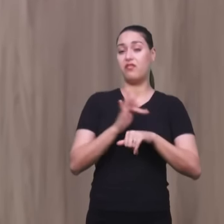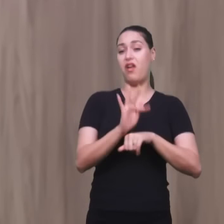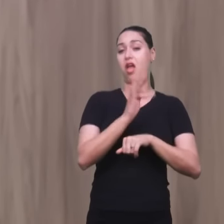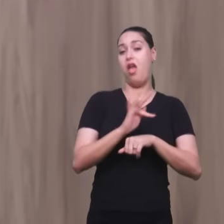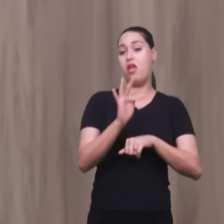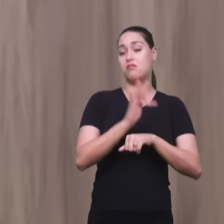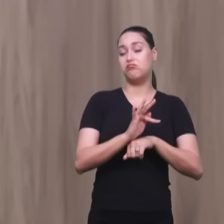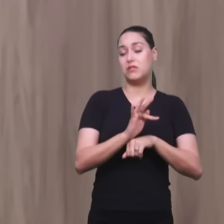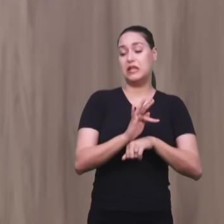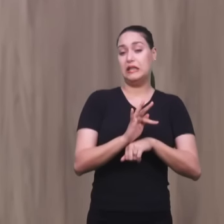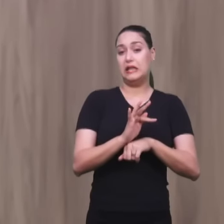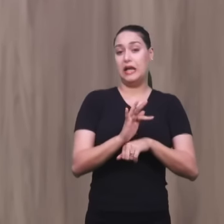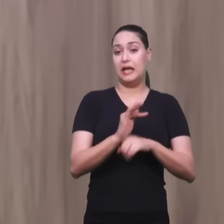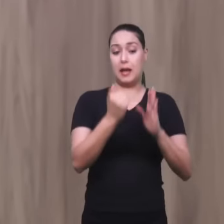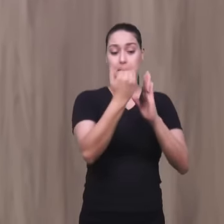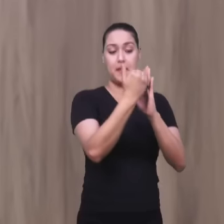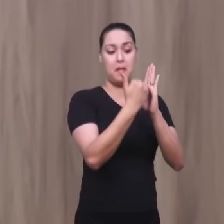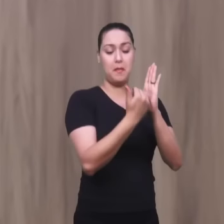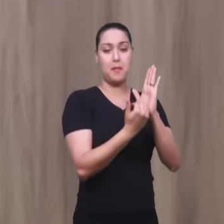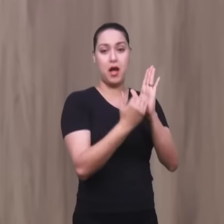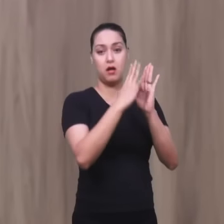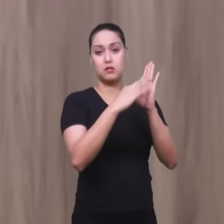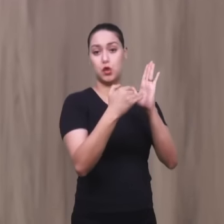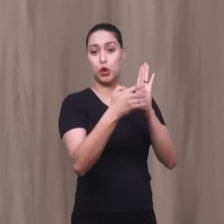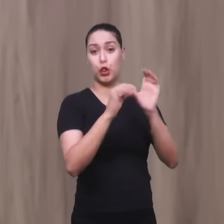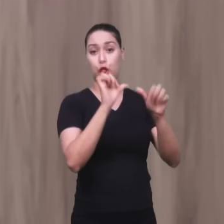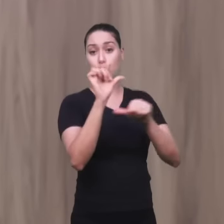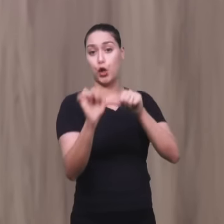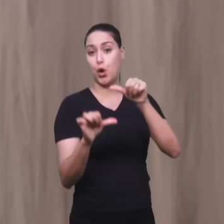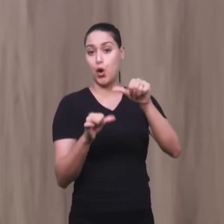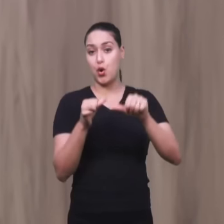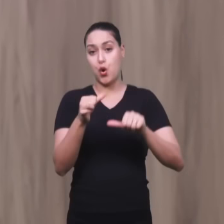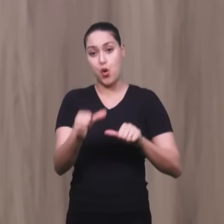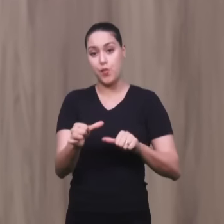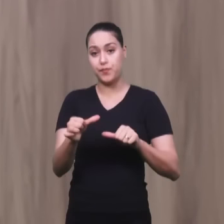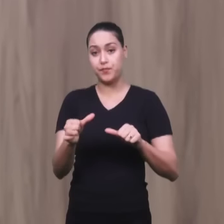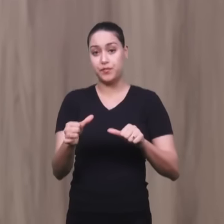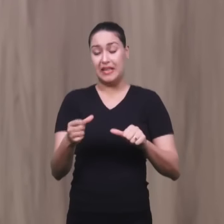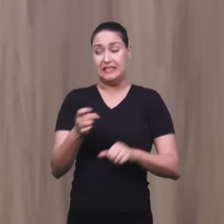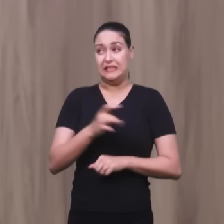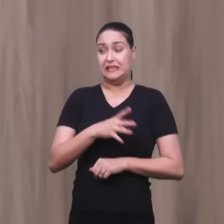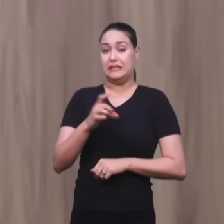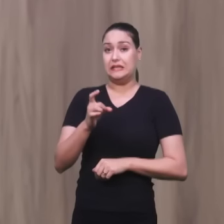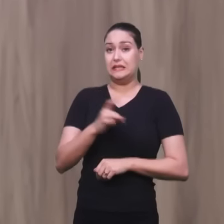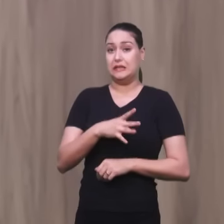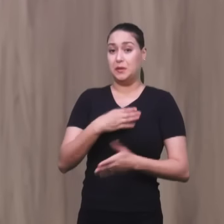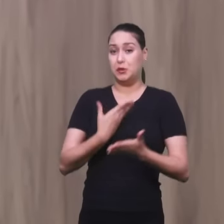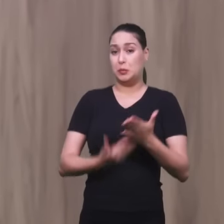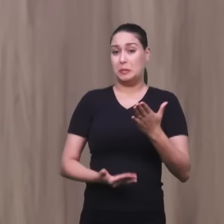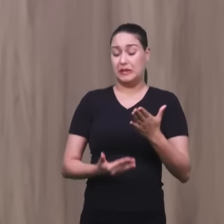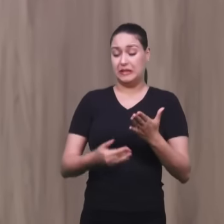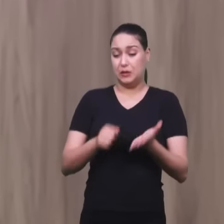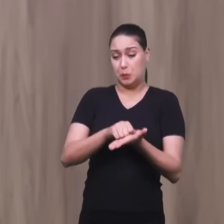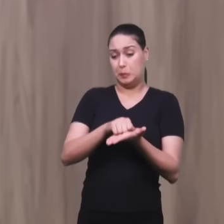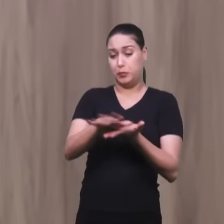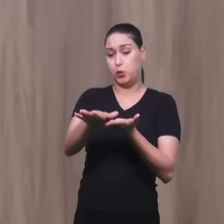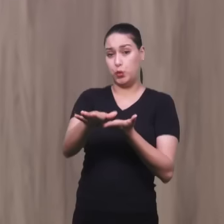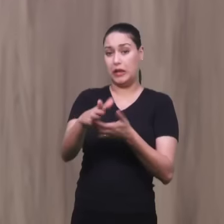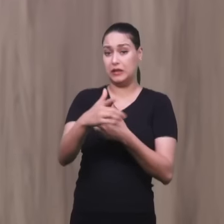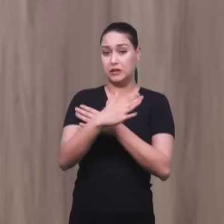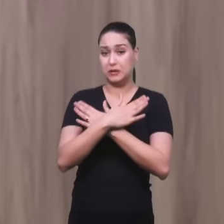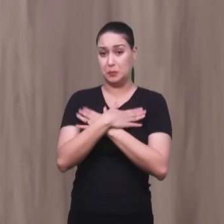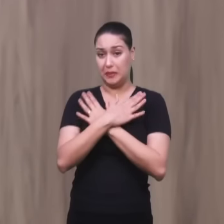Ela tem Medo de perder O emprego Porque Esse novo Horário De